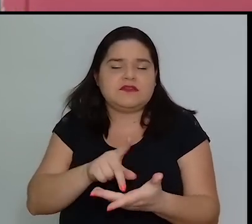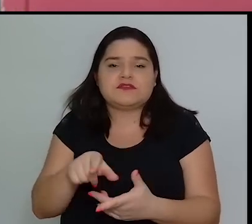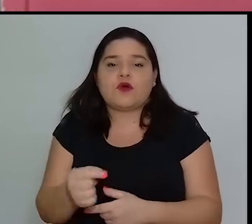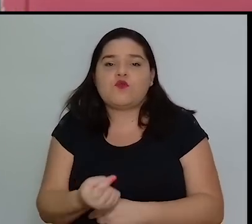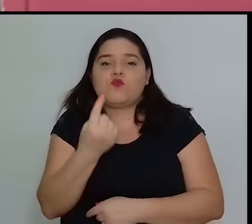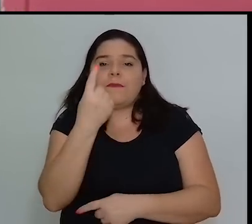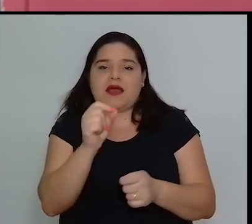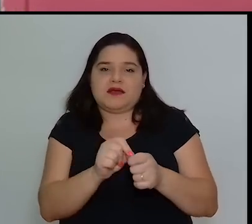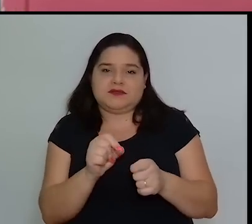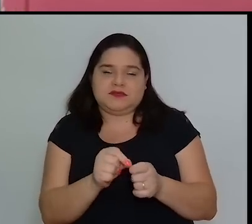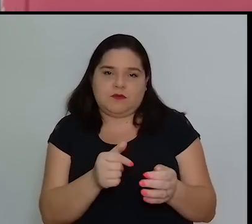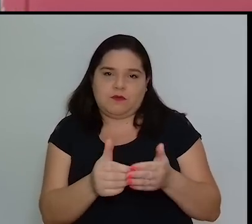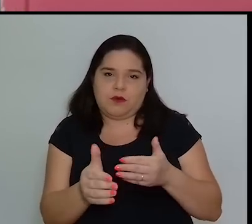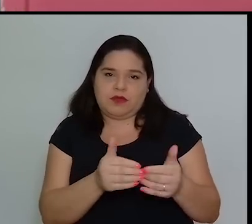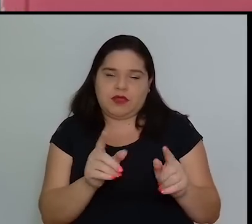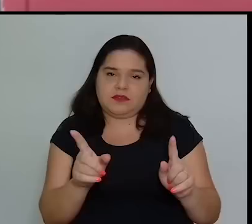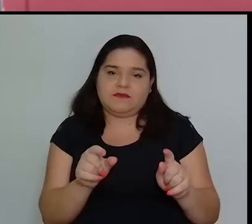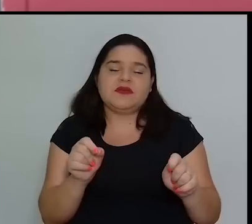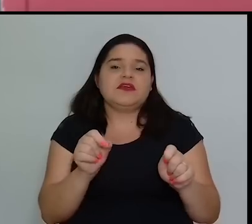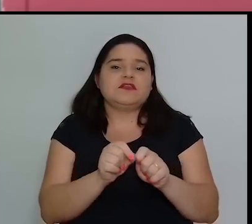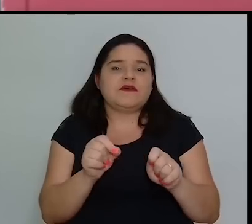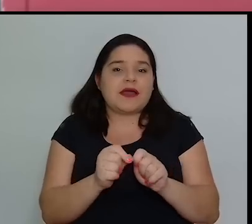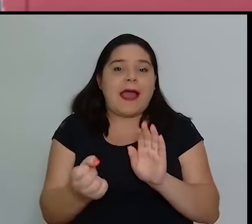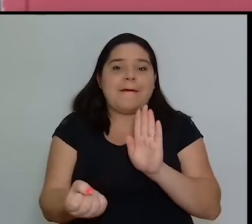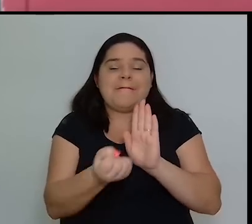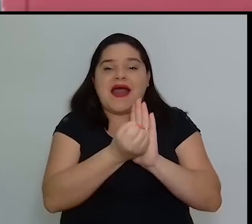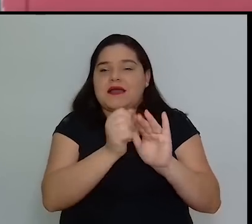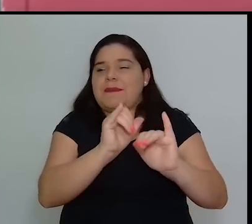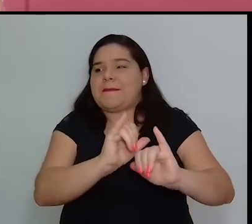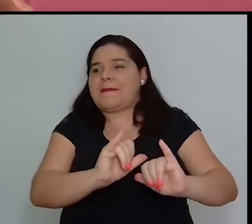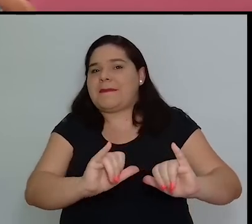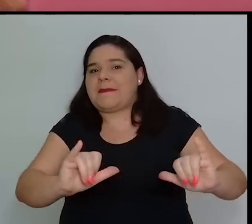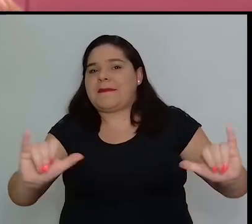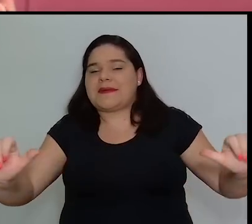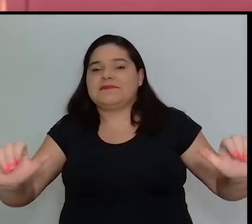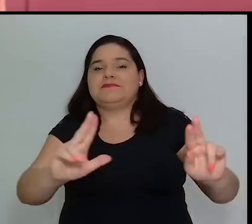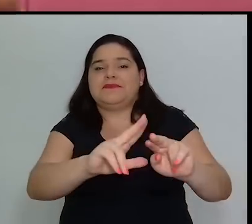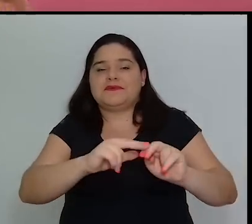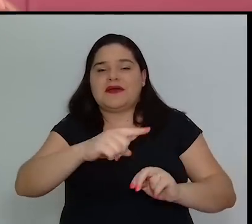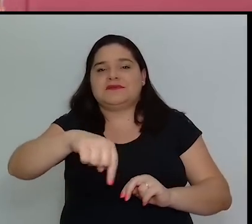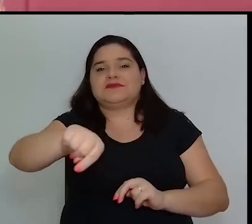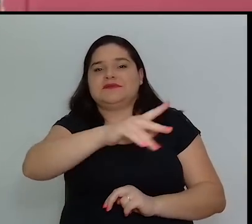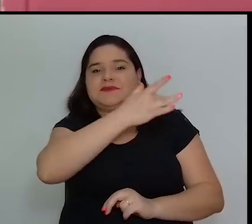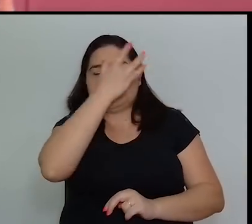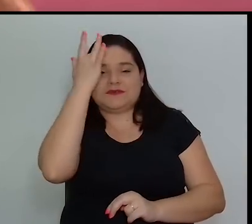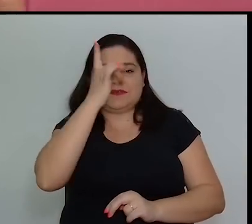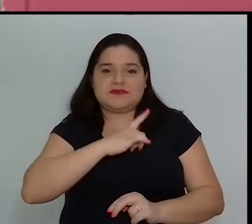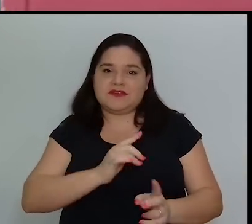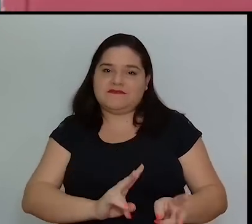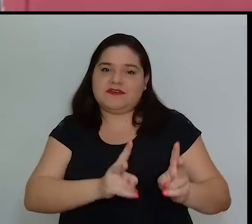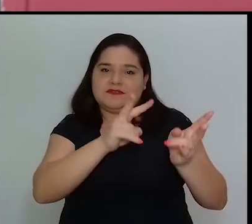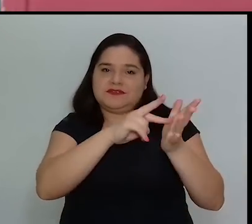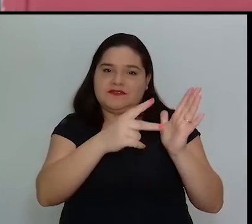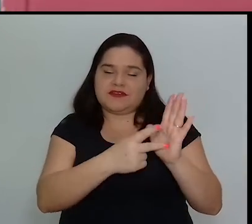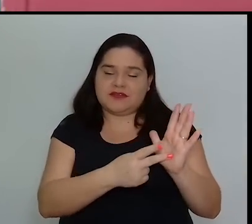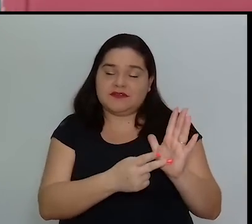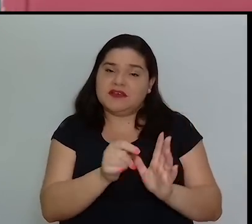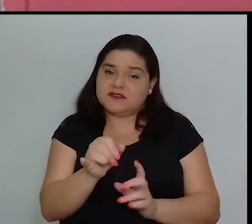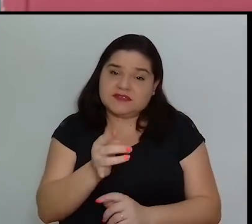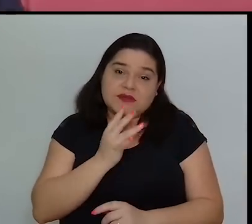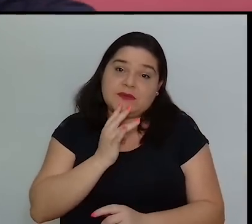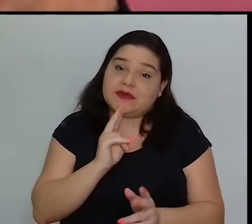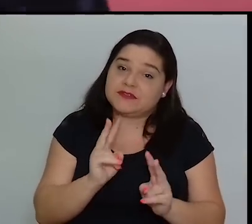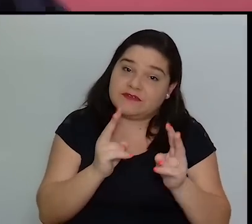ação qualquer eles estão ativando as suas marcas relacionando com aquelas pessoas aquilo tem um valor significativo quando você não sabe que valor é aquilo